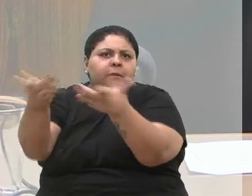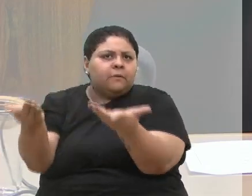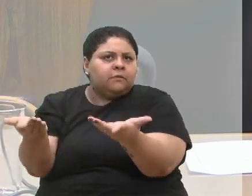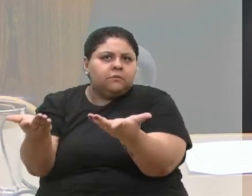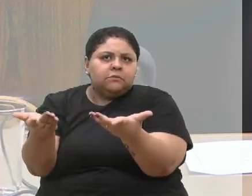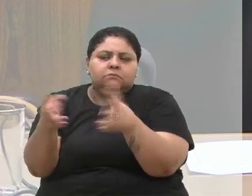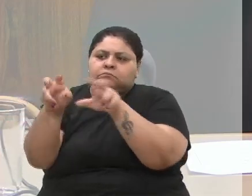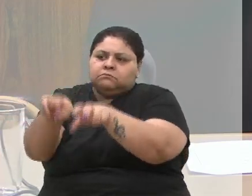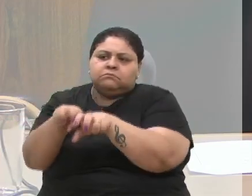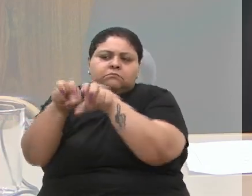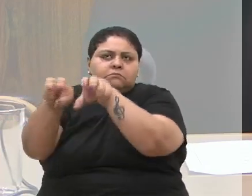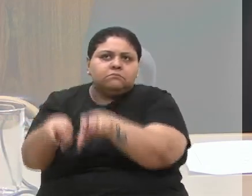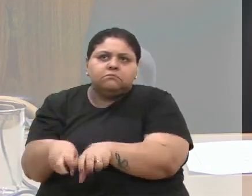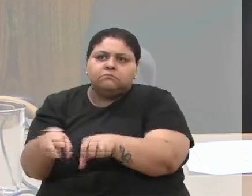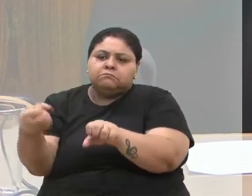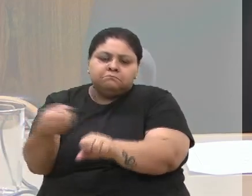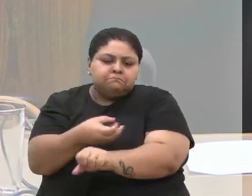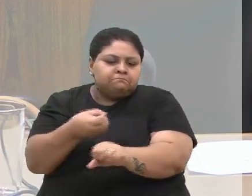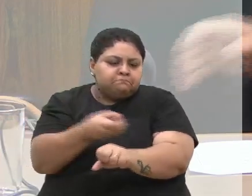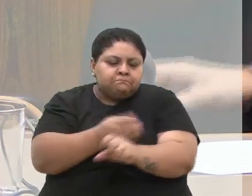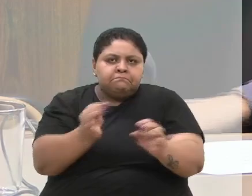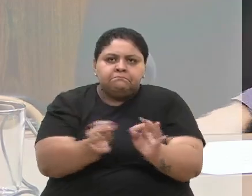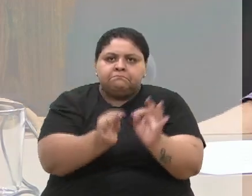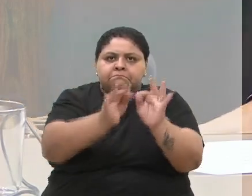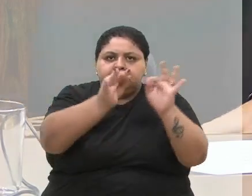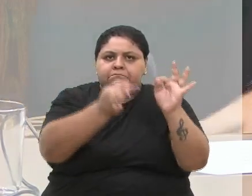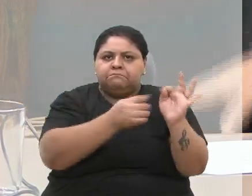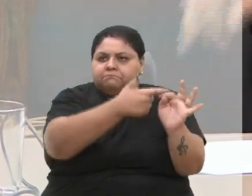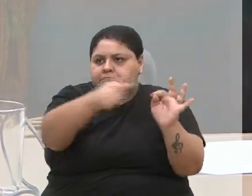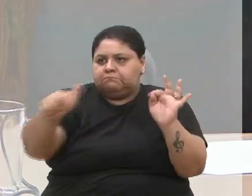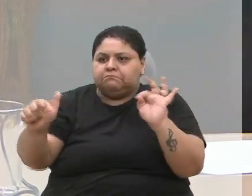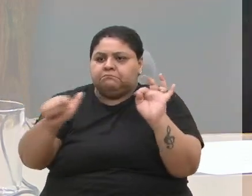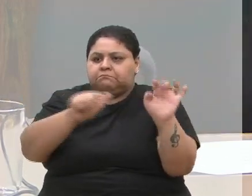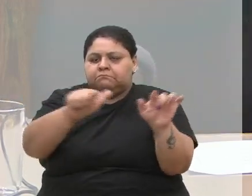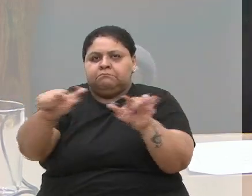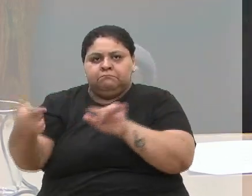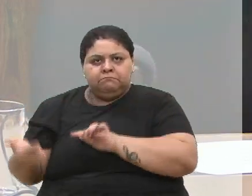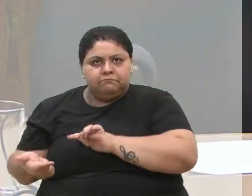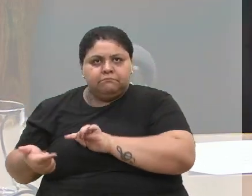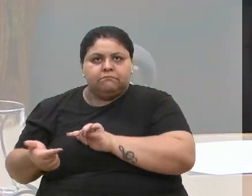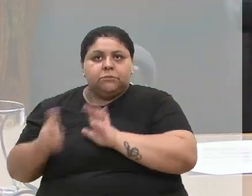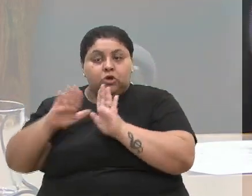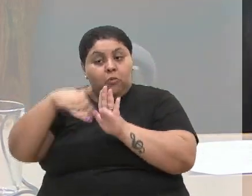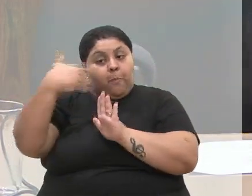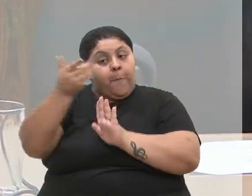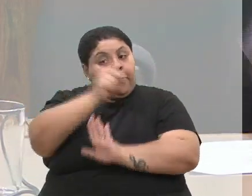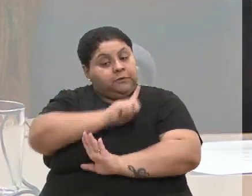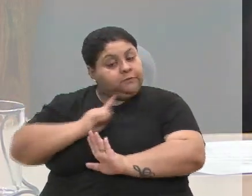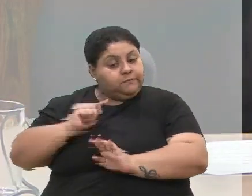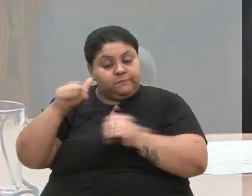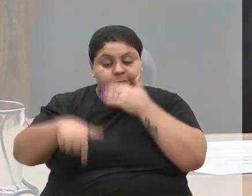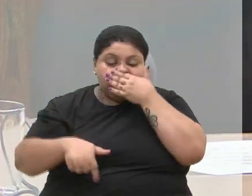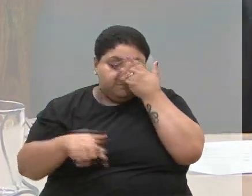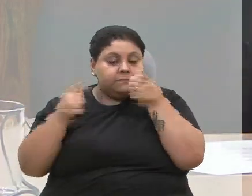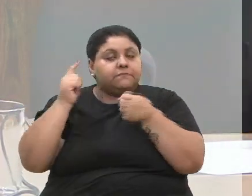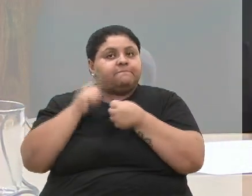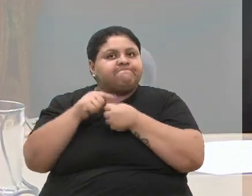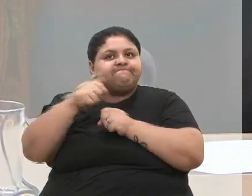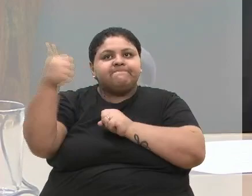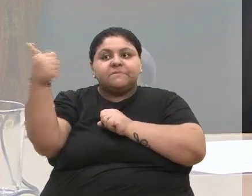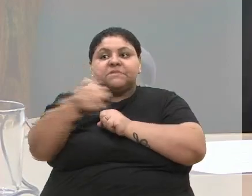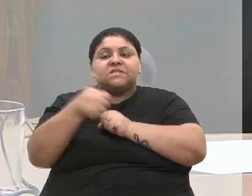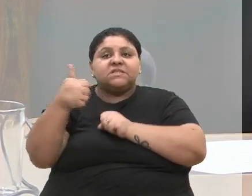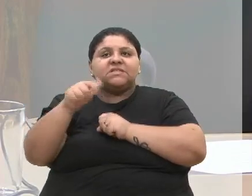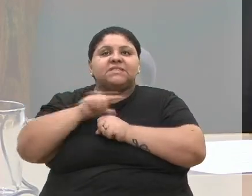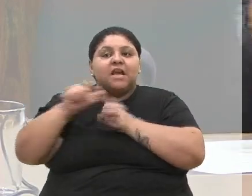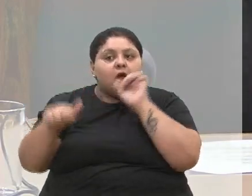seja na agricultura, na inovação e tecnologia, em tantas outras áreas. O próximo governo dessa cidade, a primeira questão que